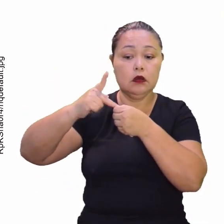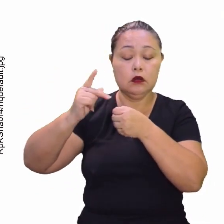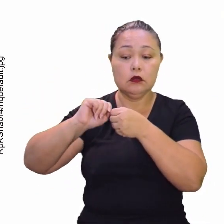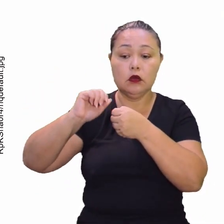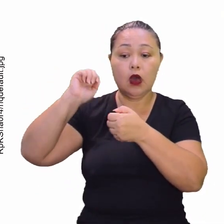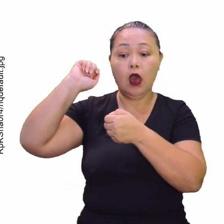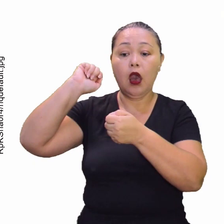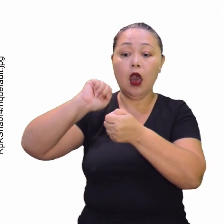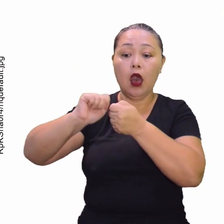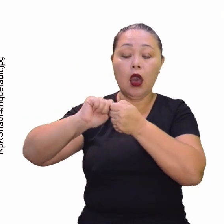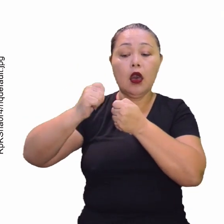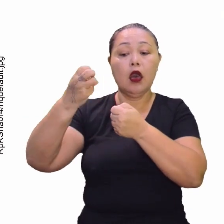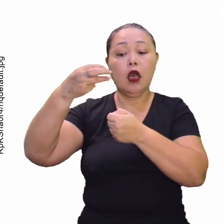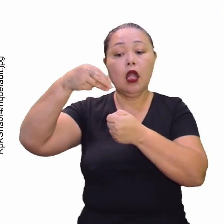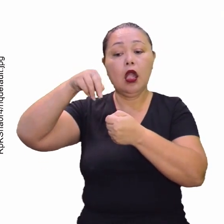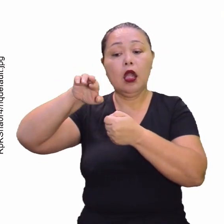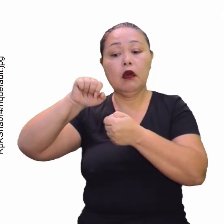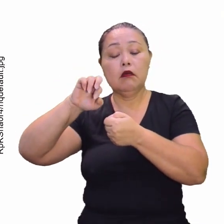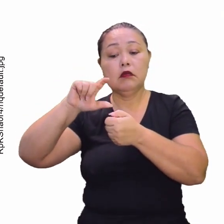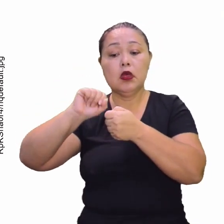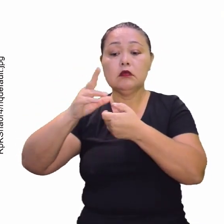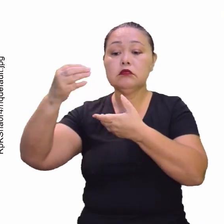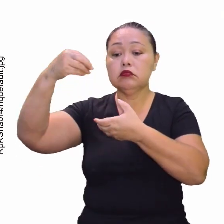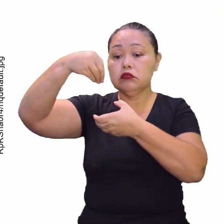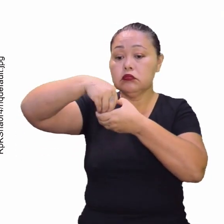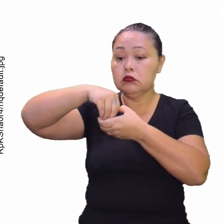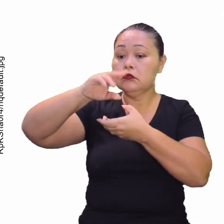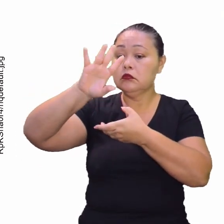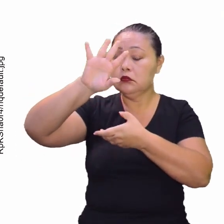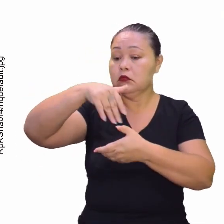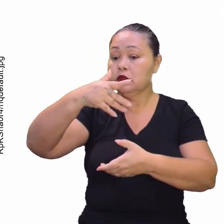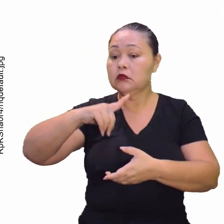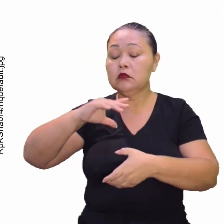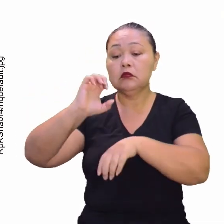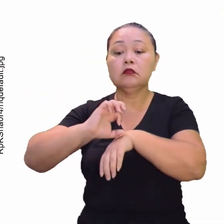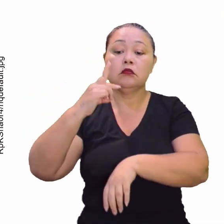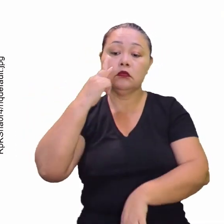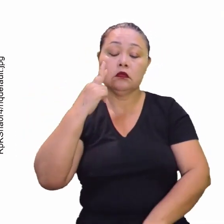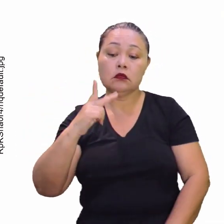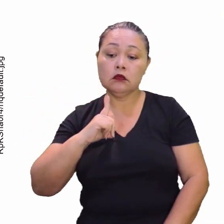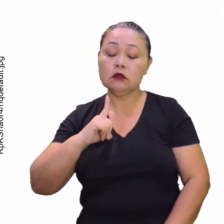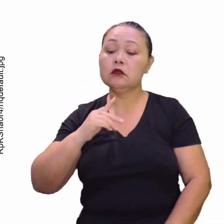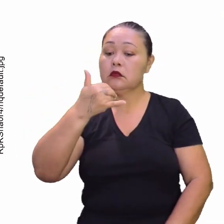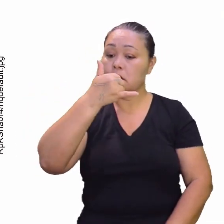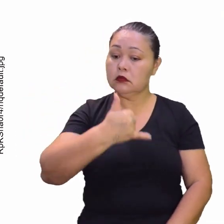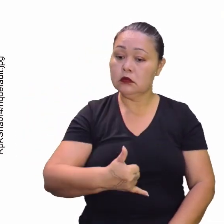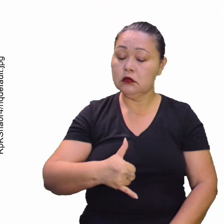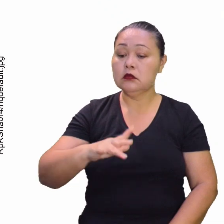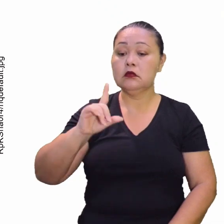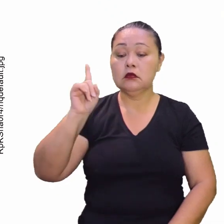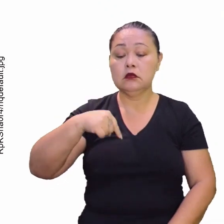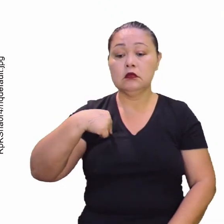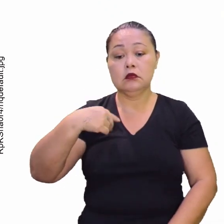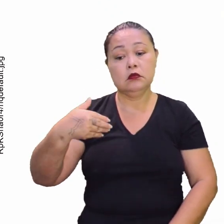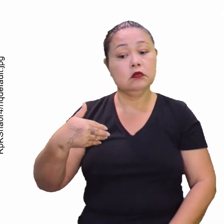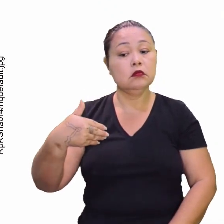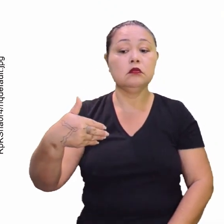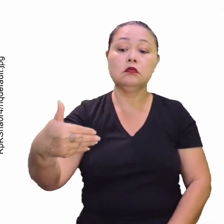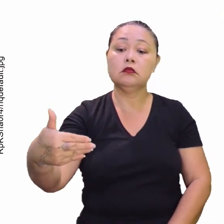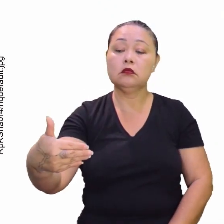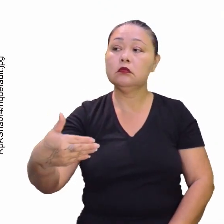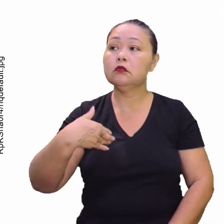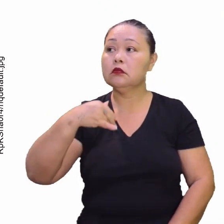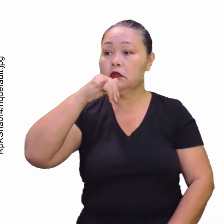carvão mineral. Então, dentro da matriz elétrica de Rondônia, a geração de energia é a